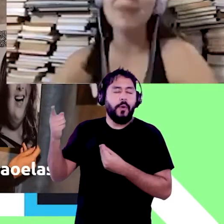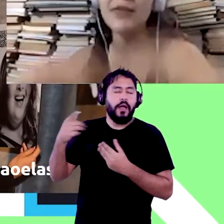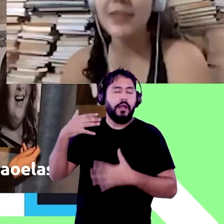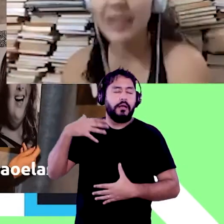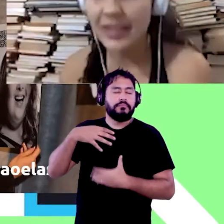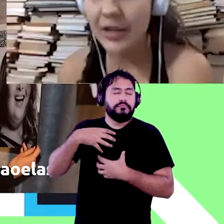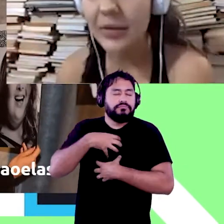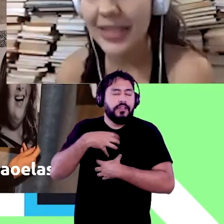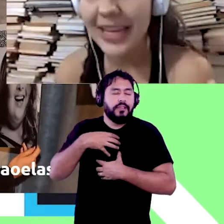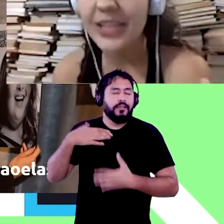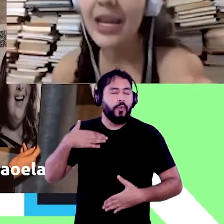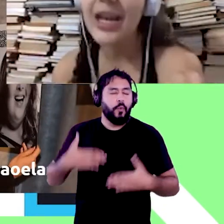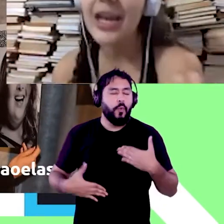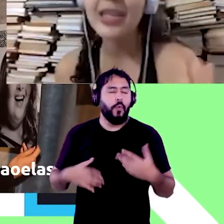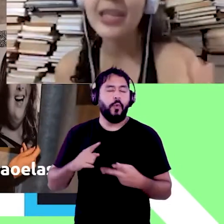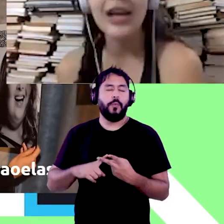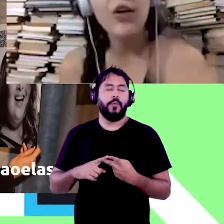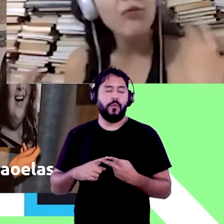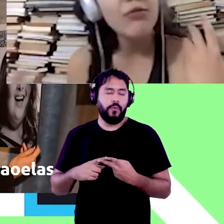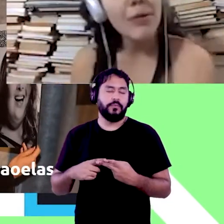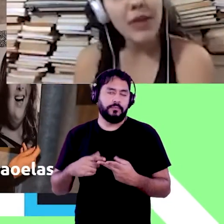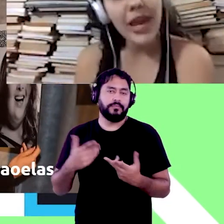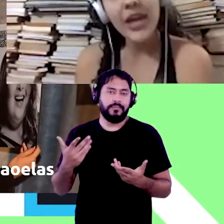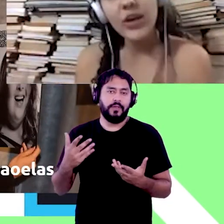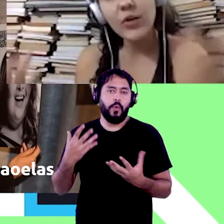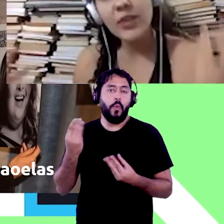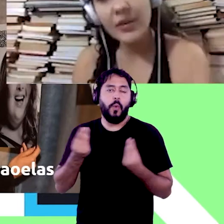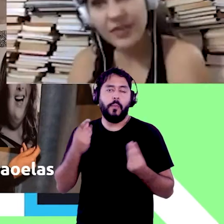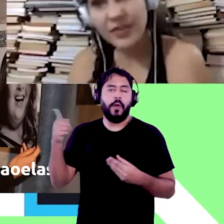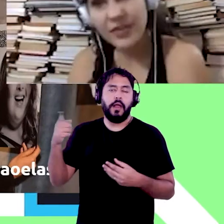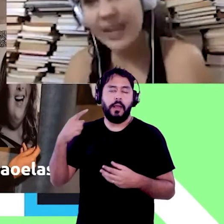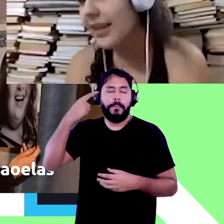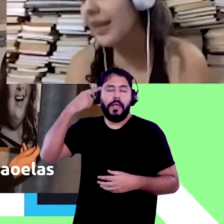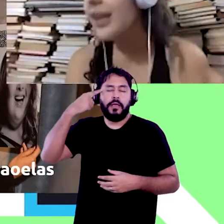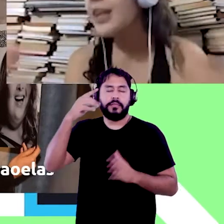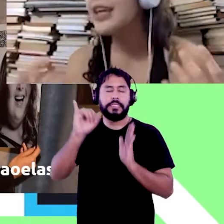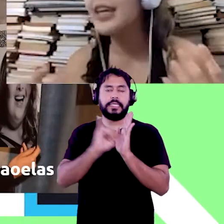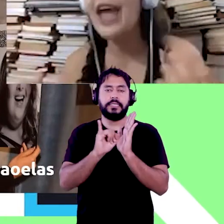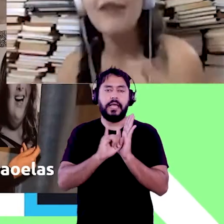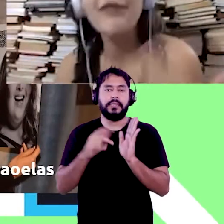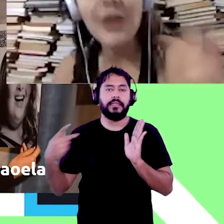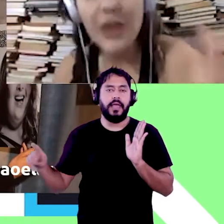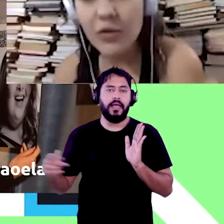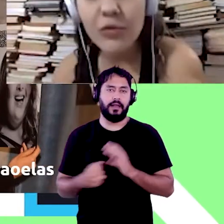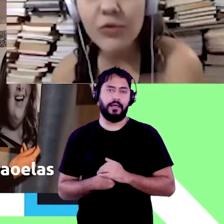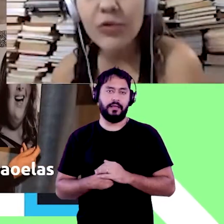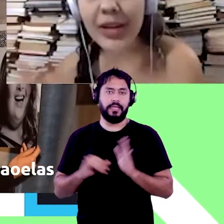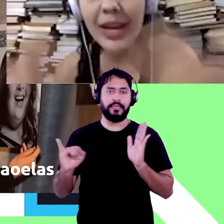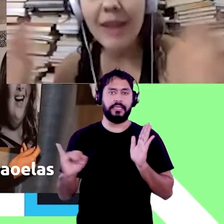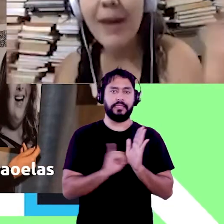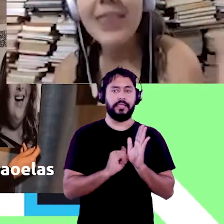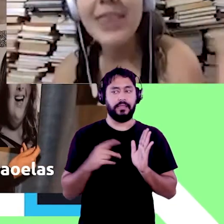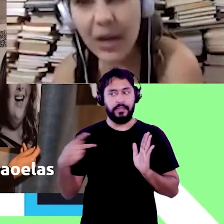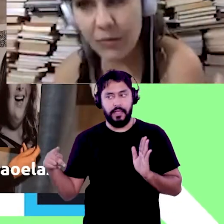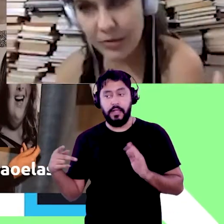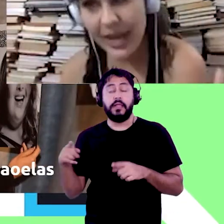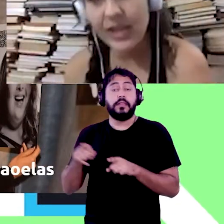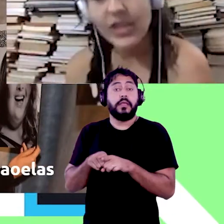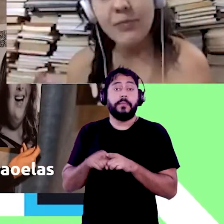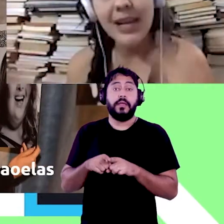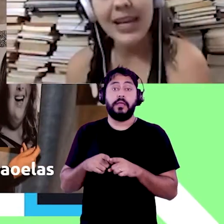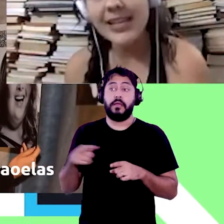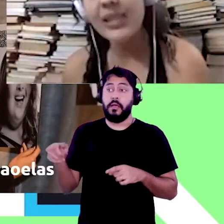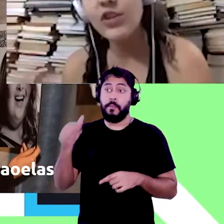a manifestação identitária dela como uma mulher com deficiência que é fora de qualquer padrão, né,